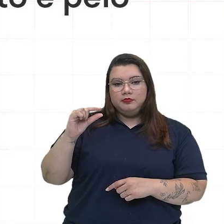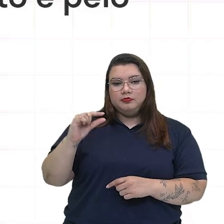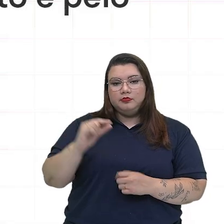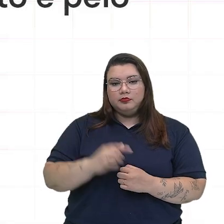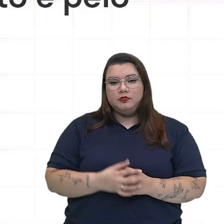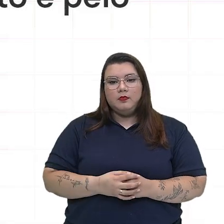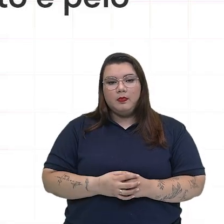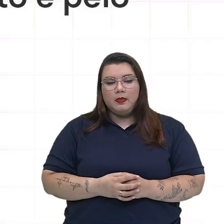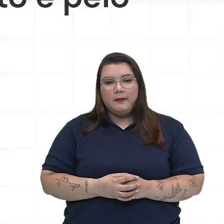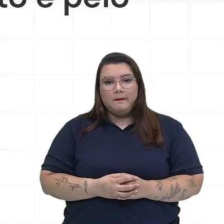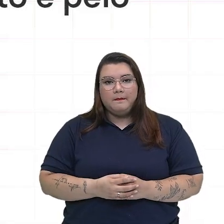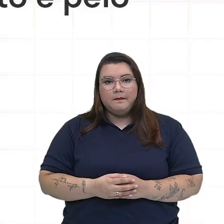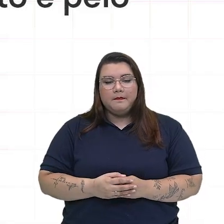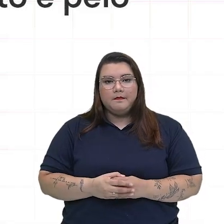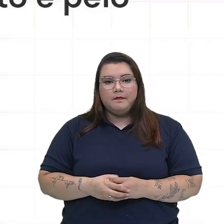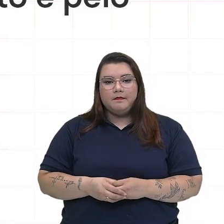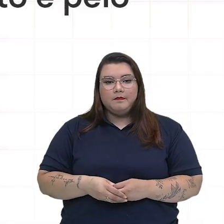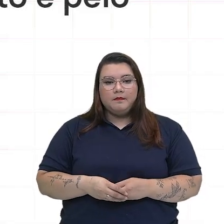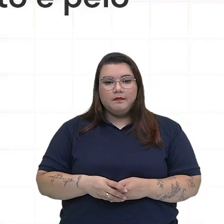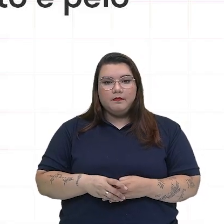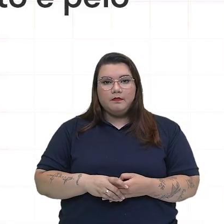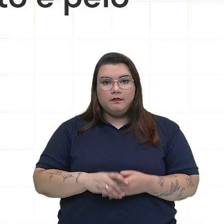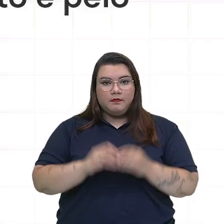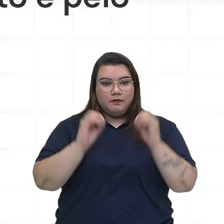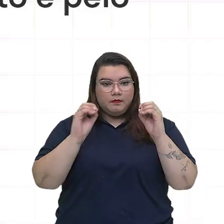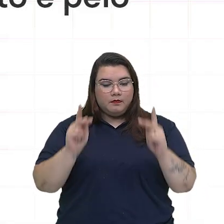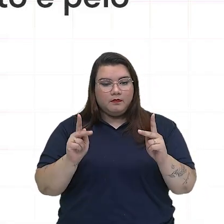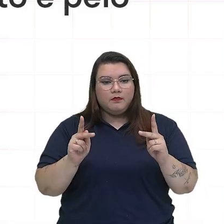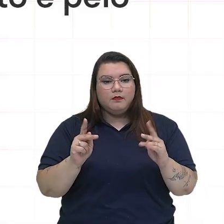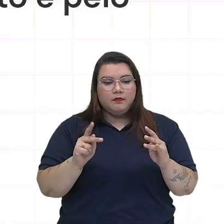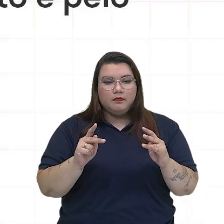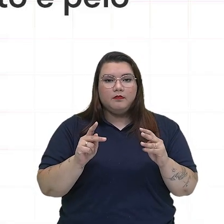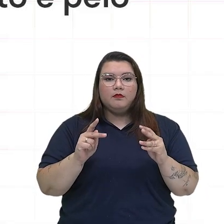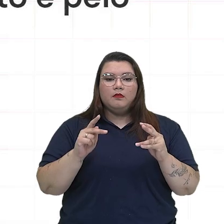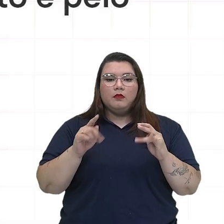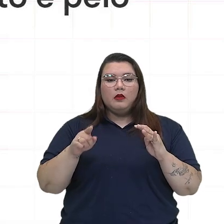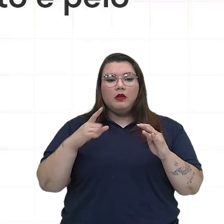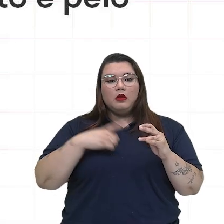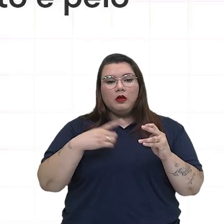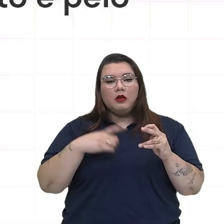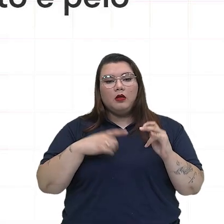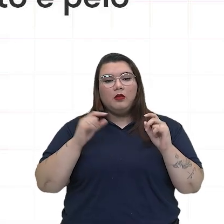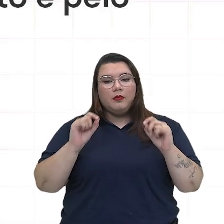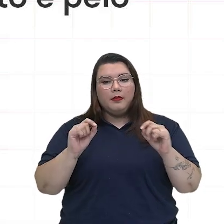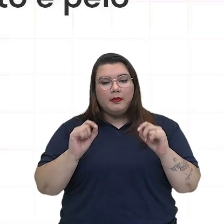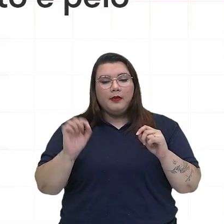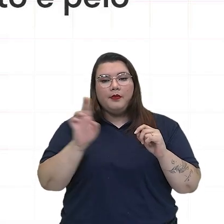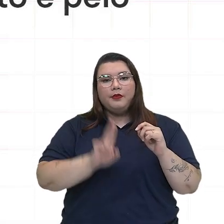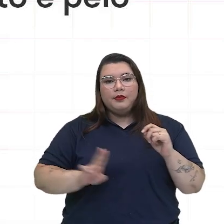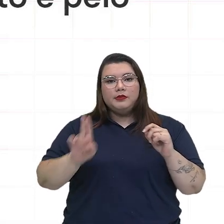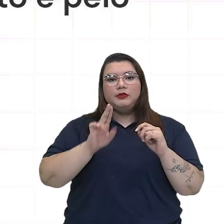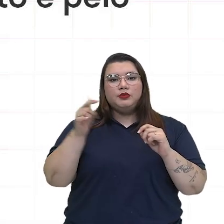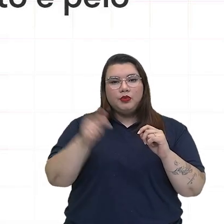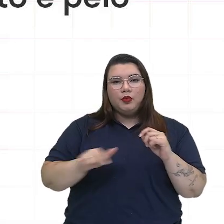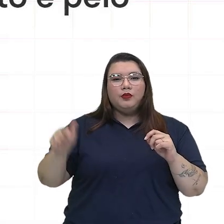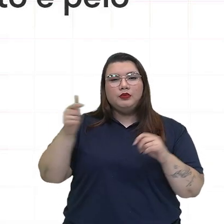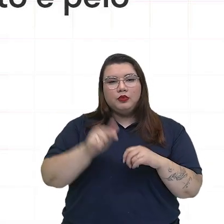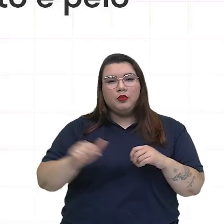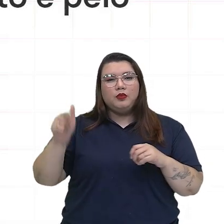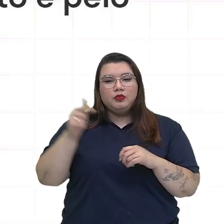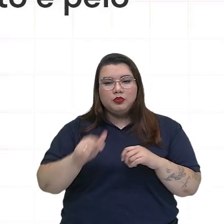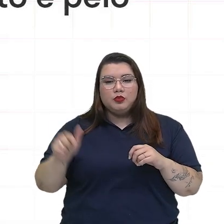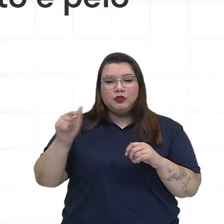pequenas quantidades, tá? Que acaba sendo muito utilizada com